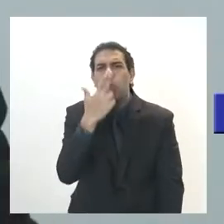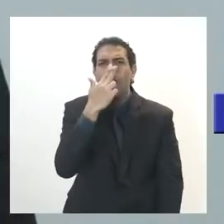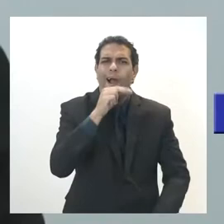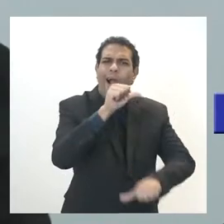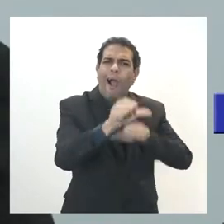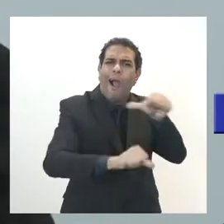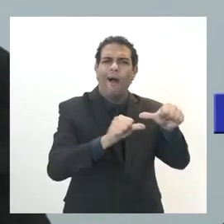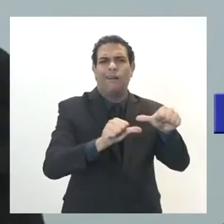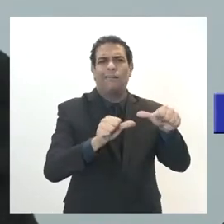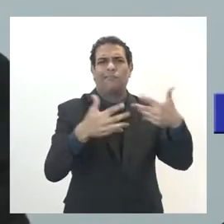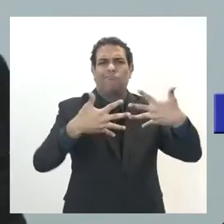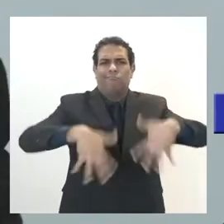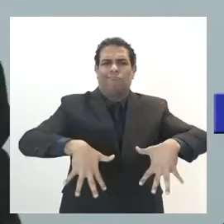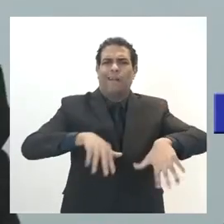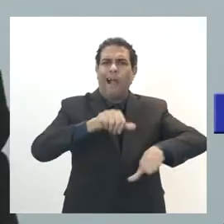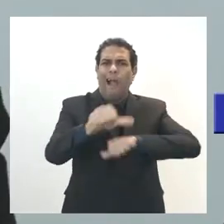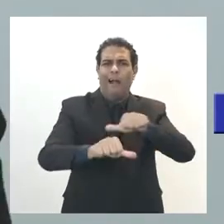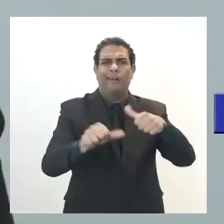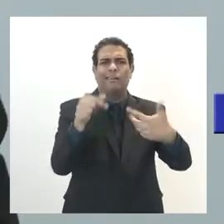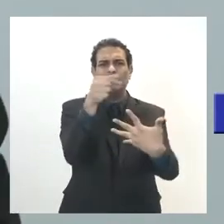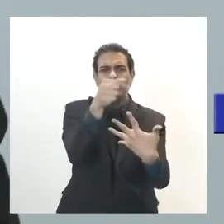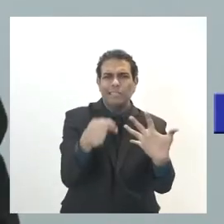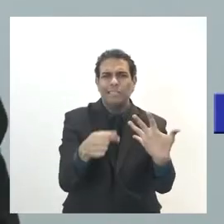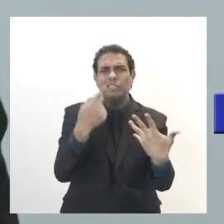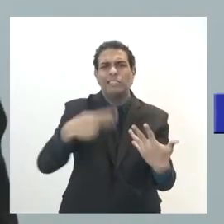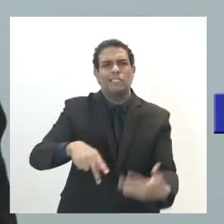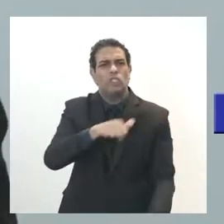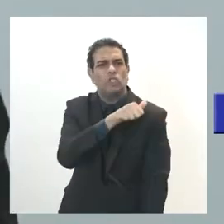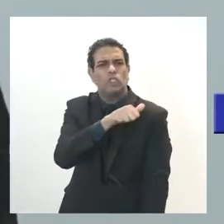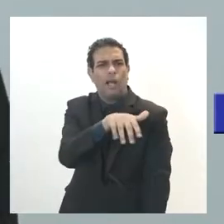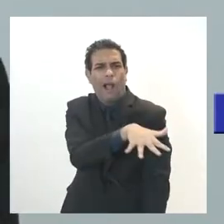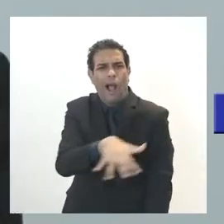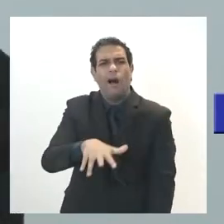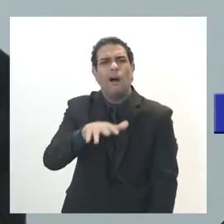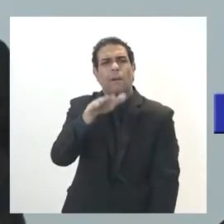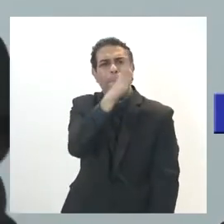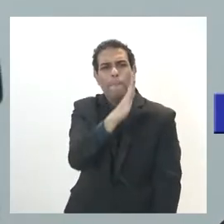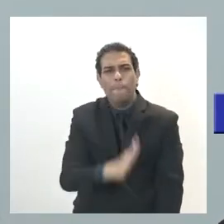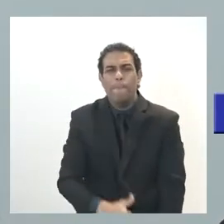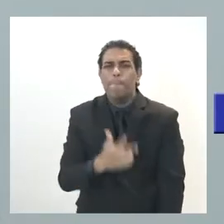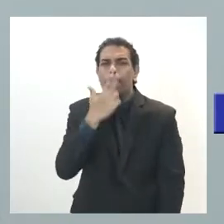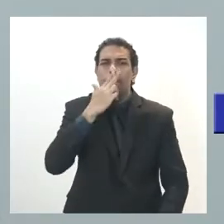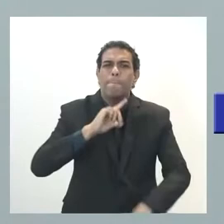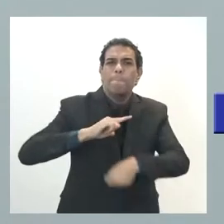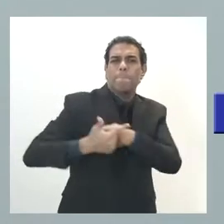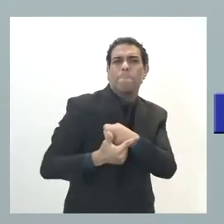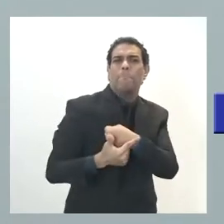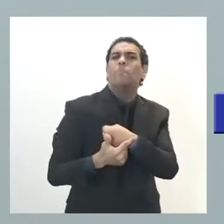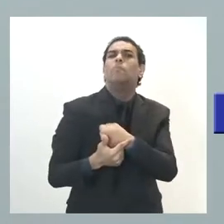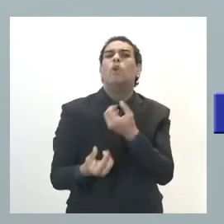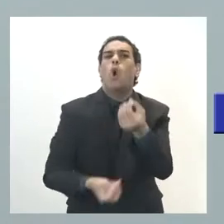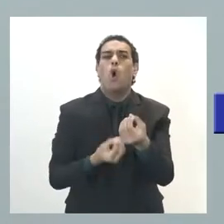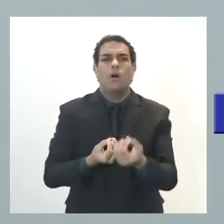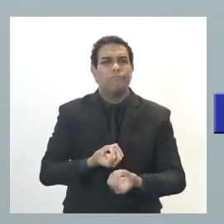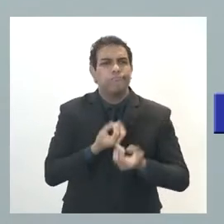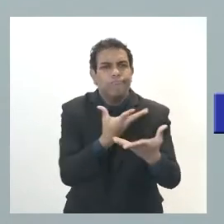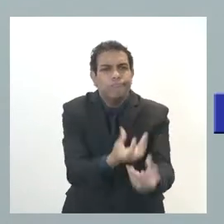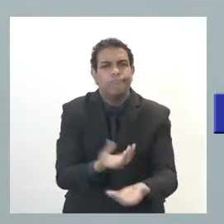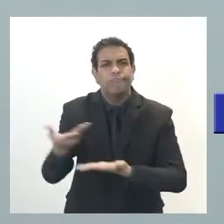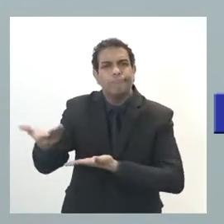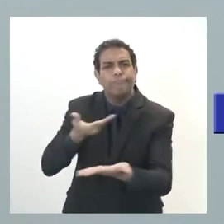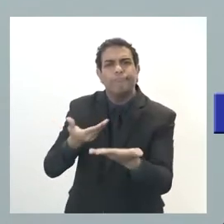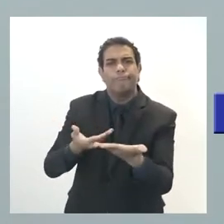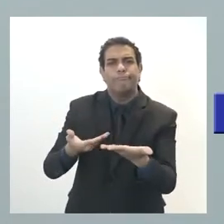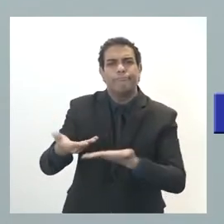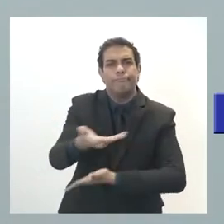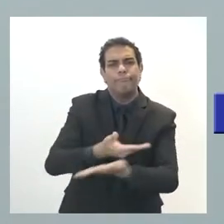desestruturar é de maneira drástica o estado brasileiro né no seu papel de prestador provedor de